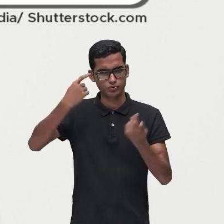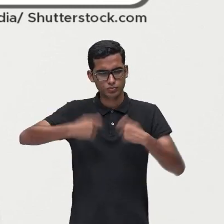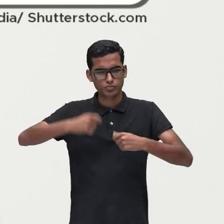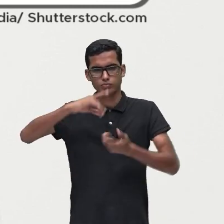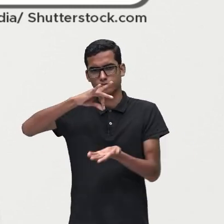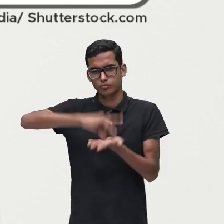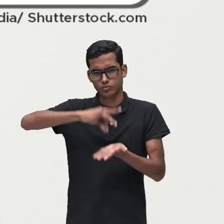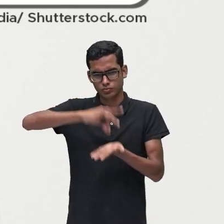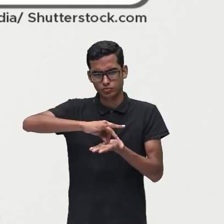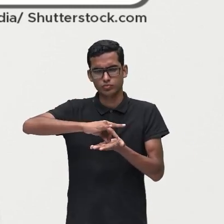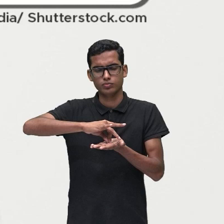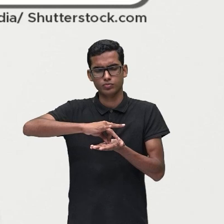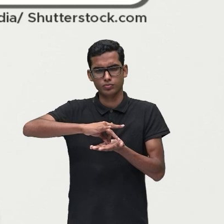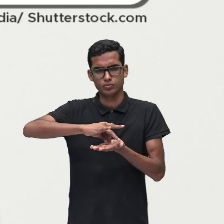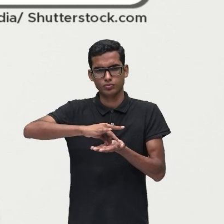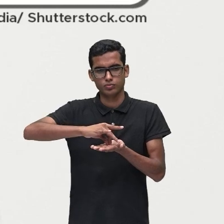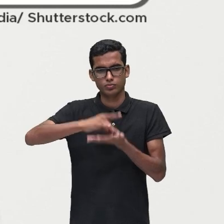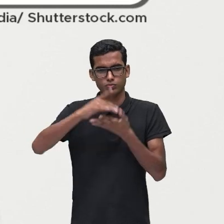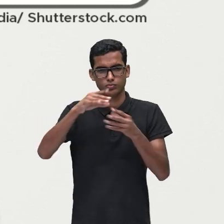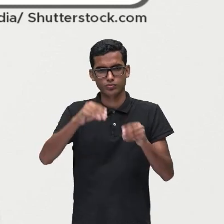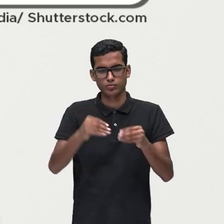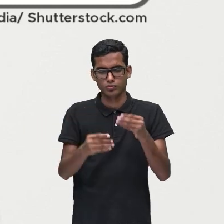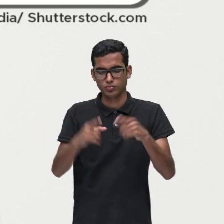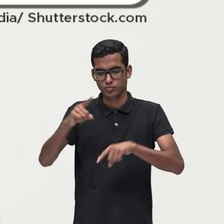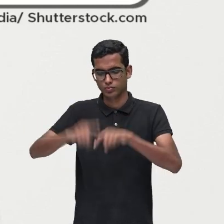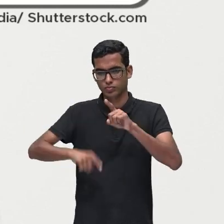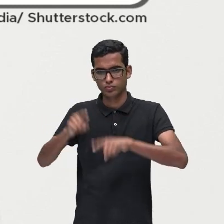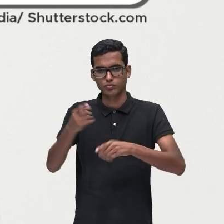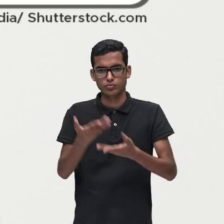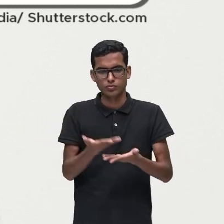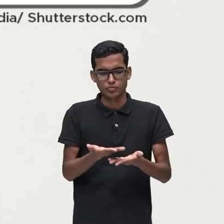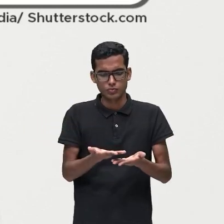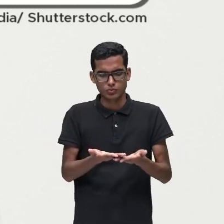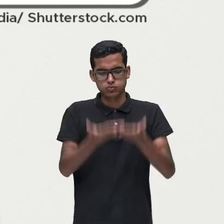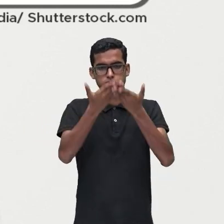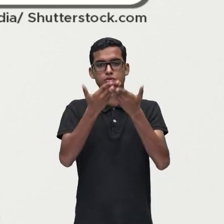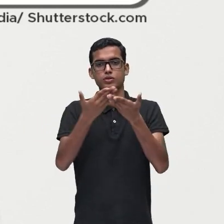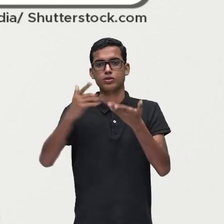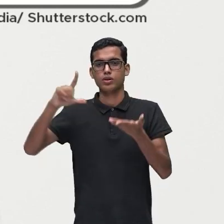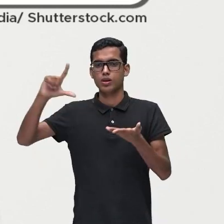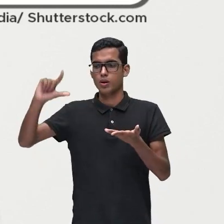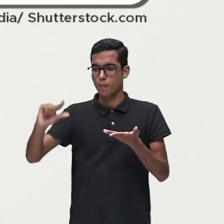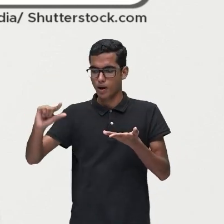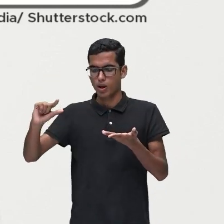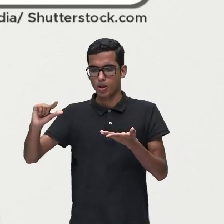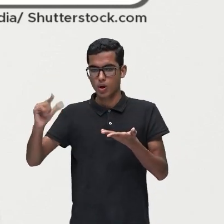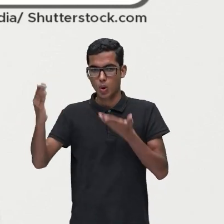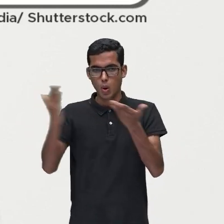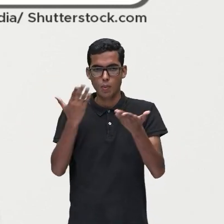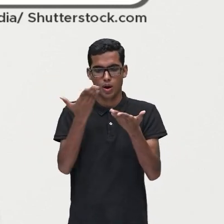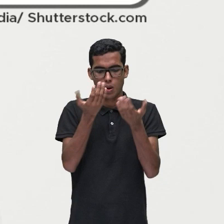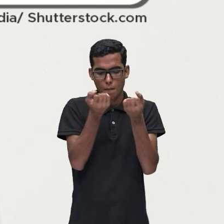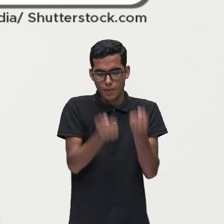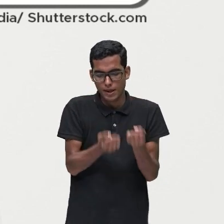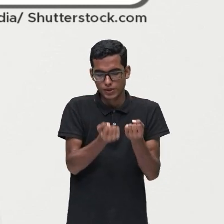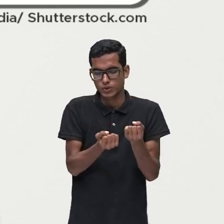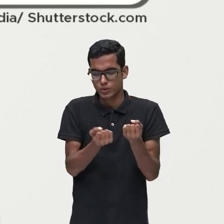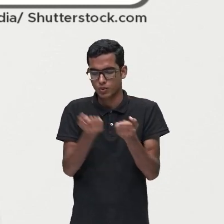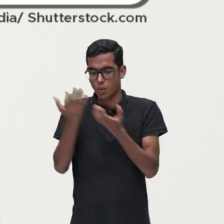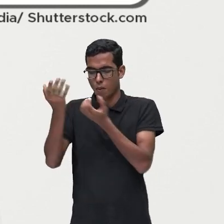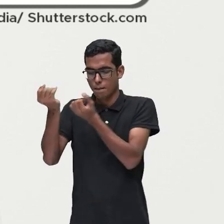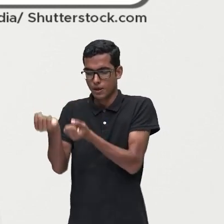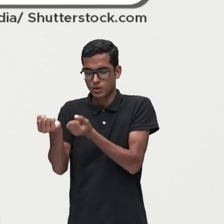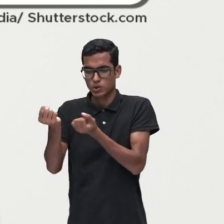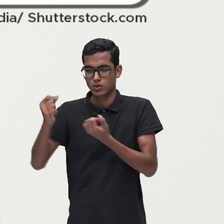elevar determinado objeto seja menor que o peso do referido corpo.